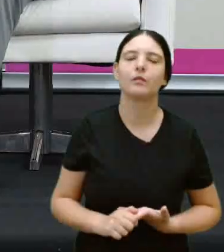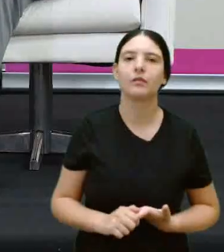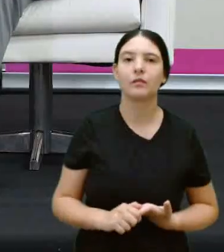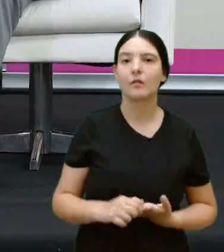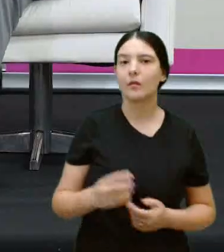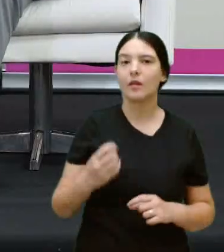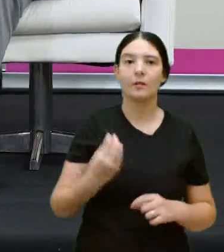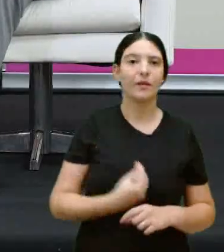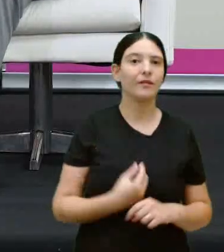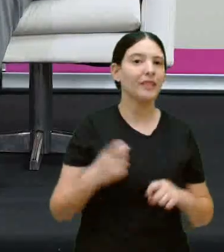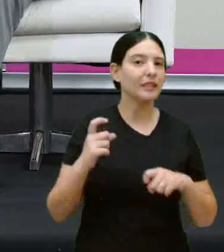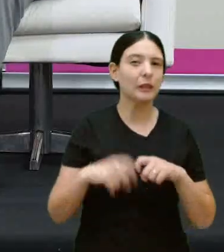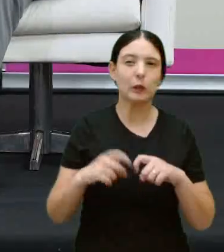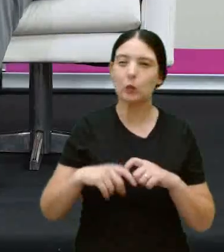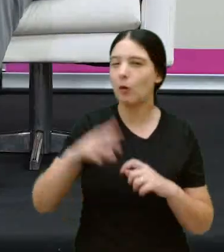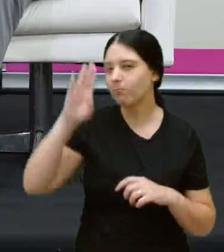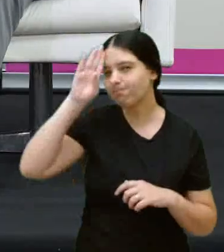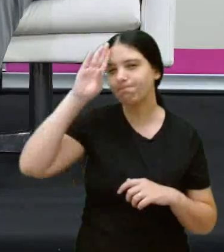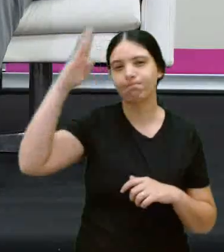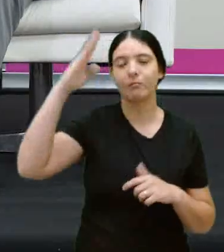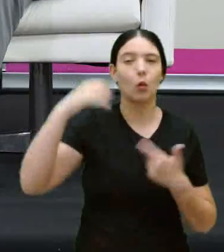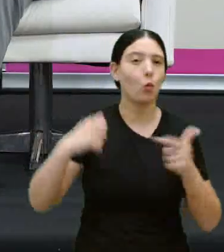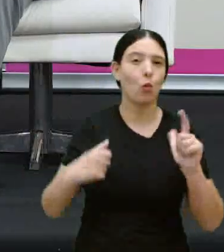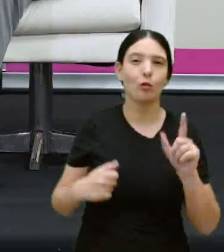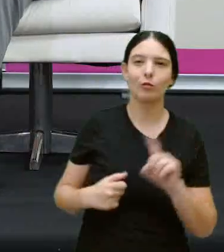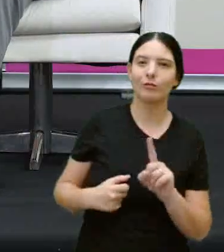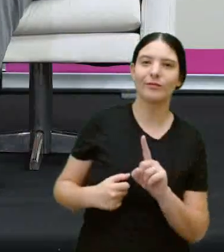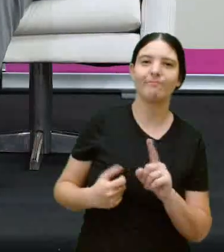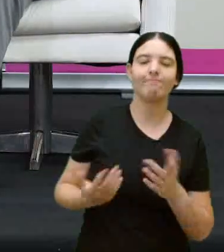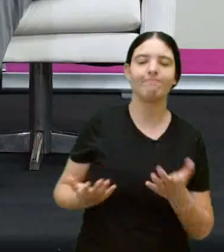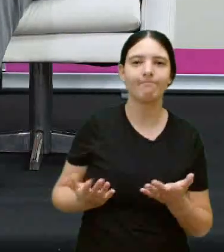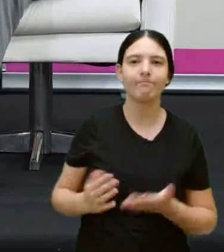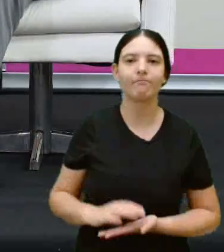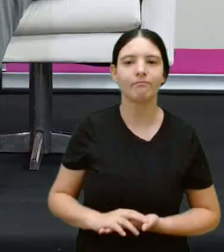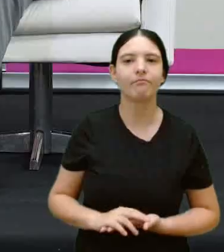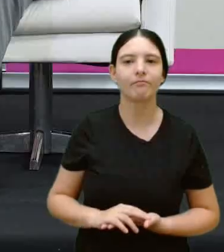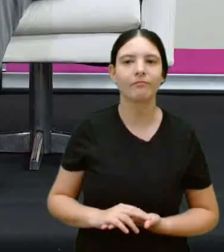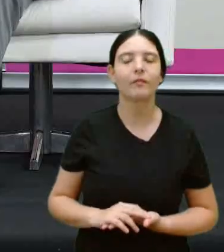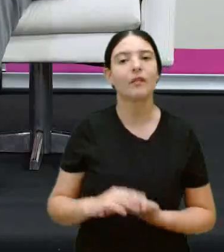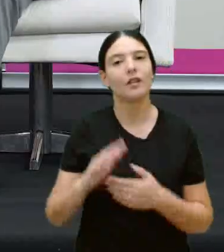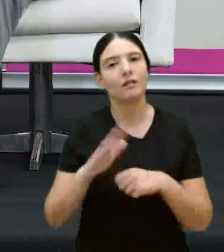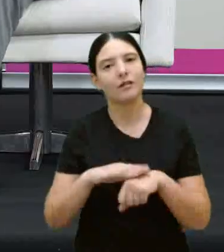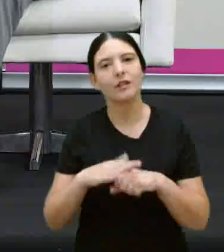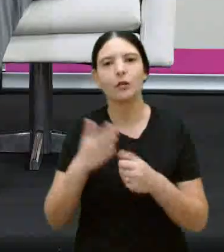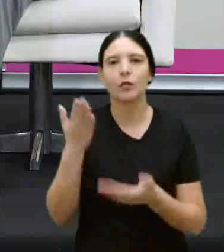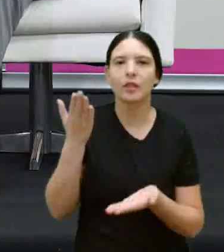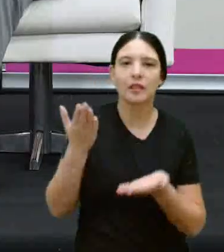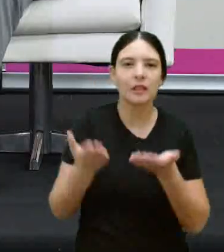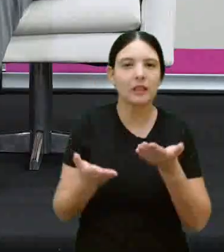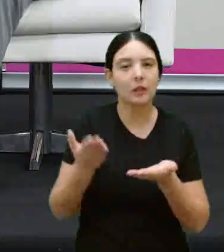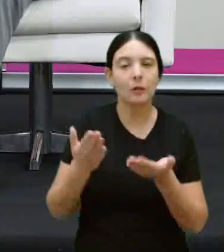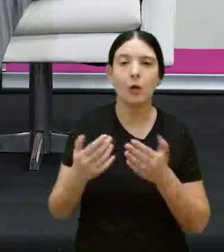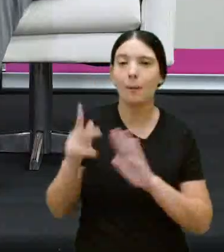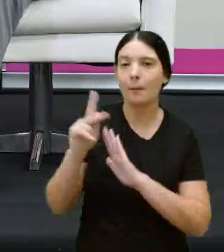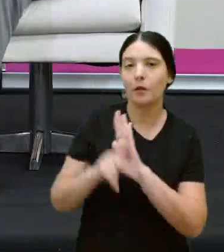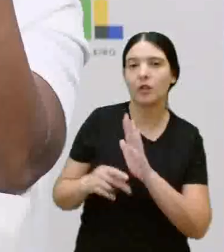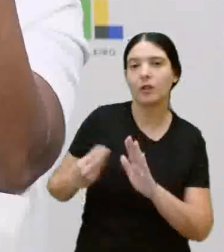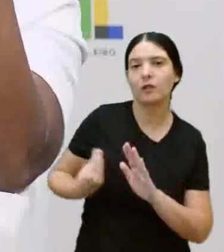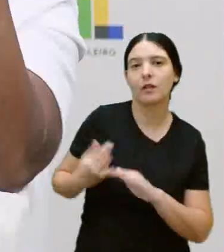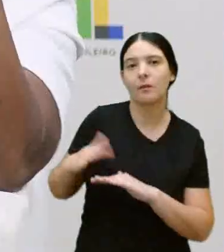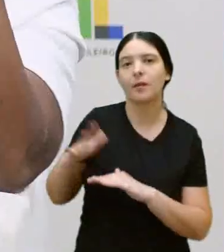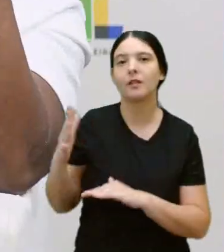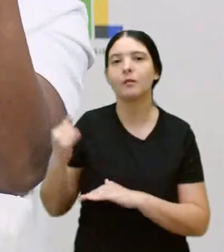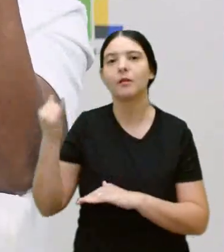é fundamental, para o outro nem tanto. E aí isso vai fazer um equilíbrio. Para outro, projeto de vida mais importante. Vou dar